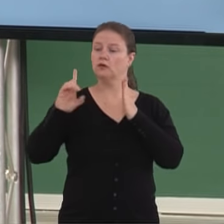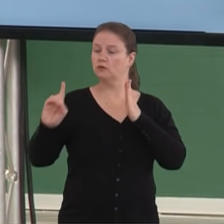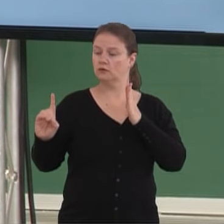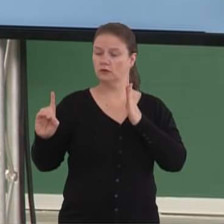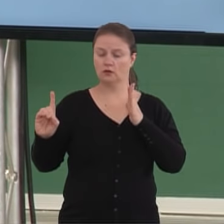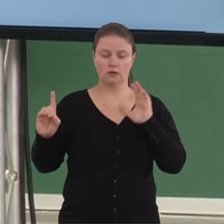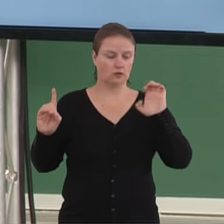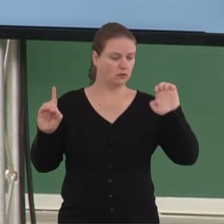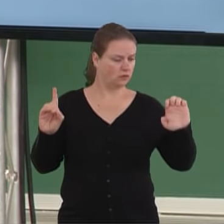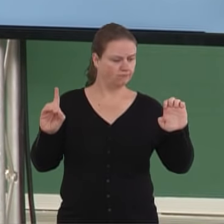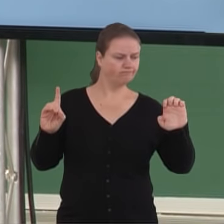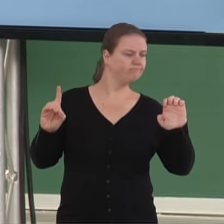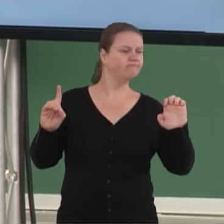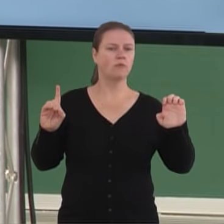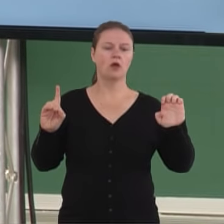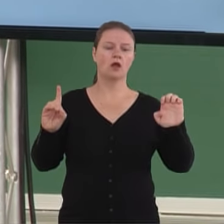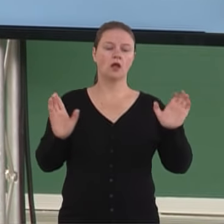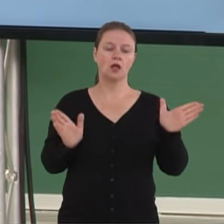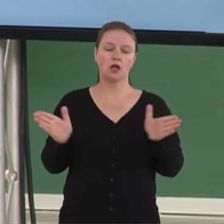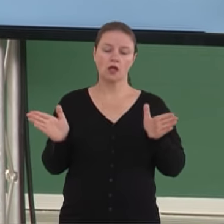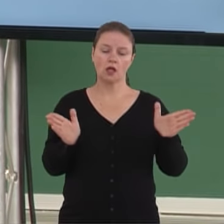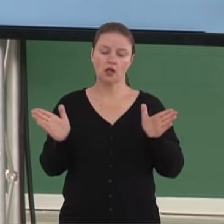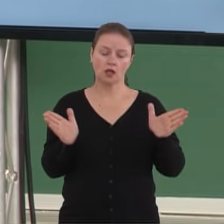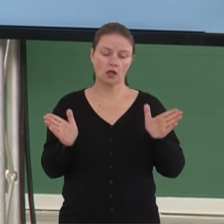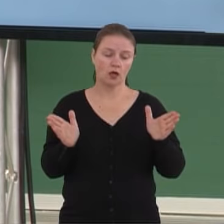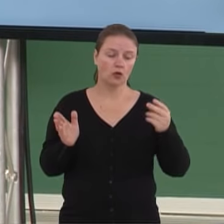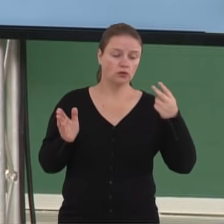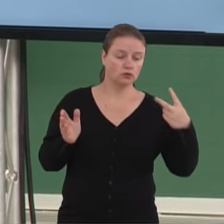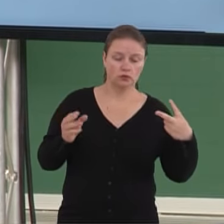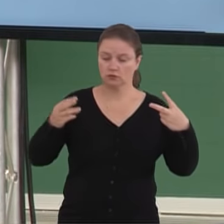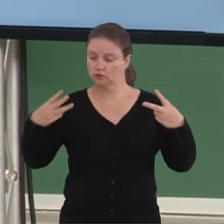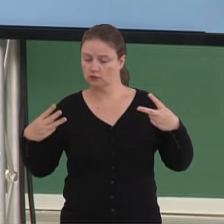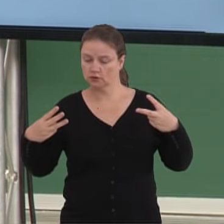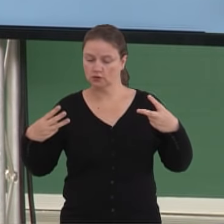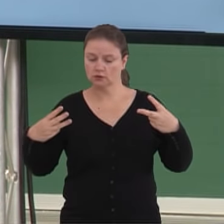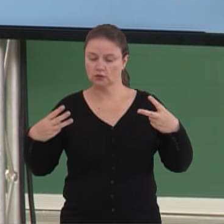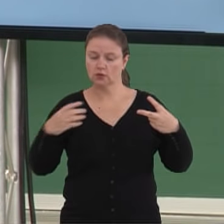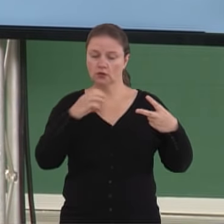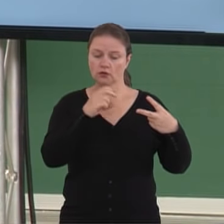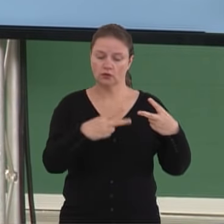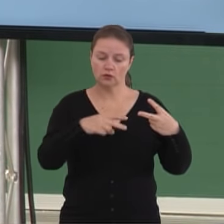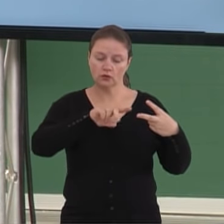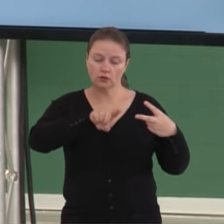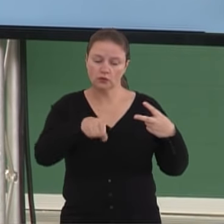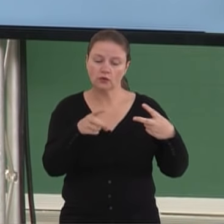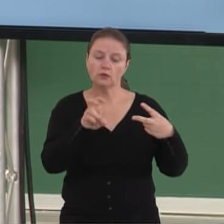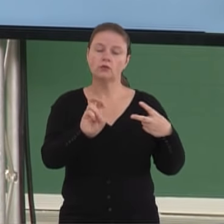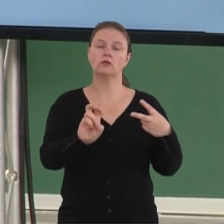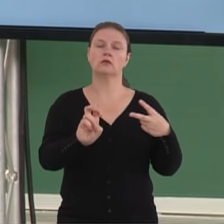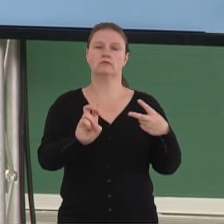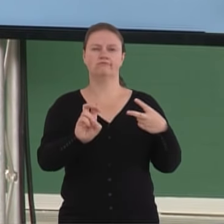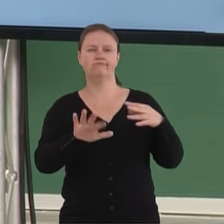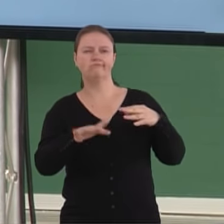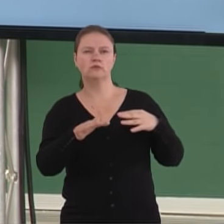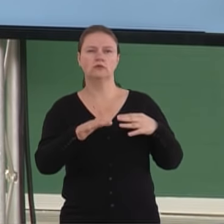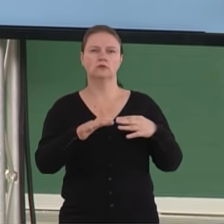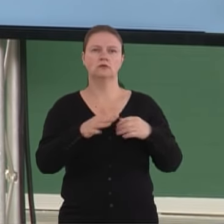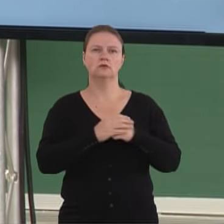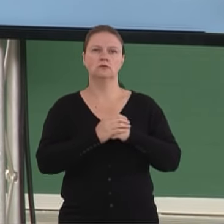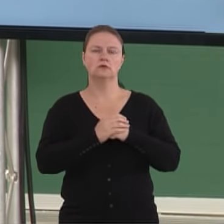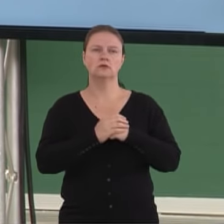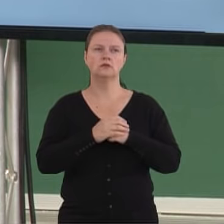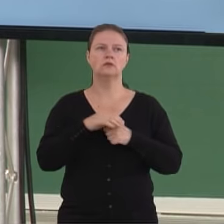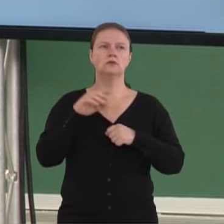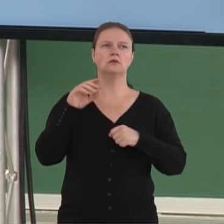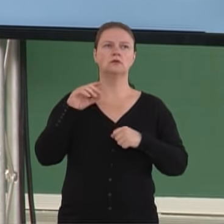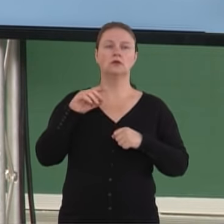entre o 2 e o 3, ele está no 2,5. O D, ele está entre 1 e o 2, ele está entre 1 e o 2, ele